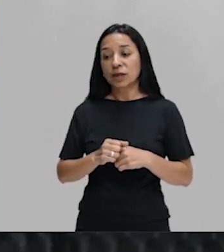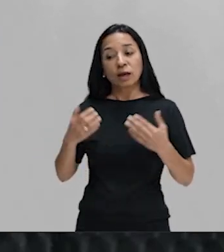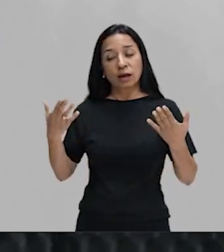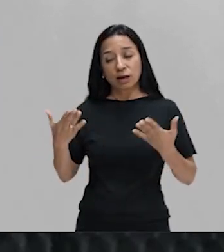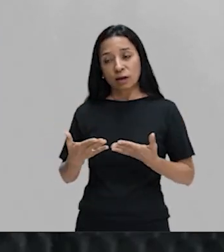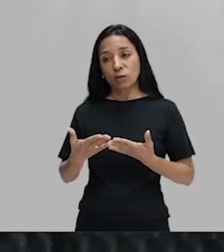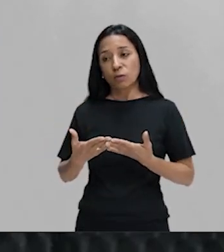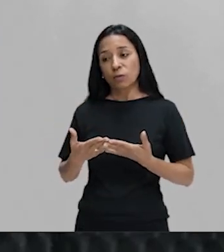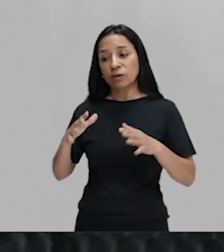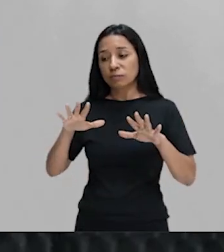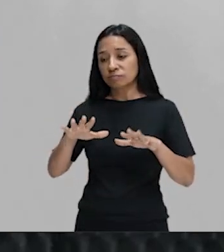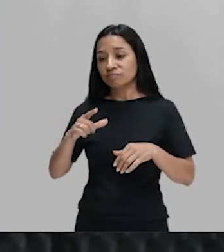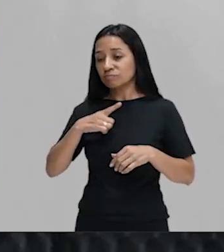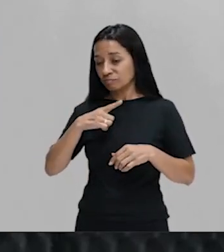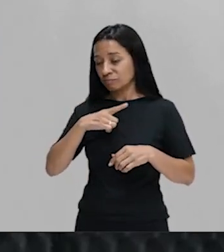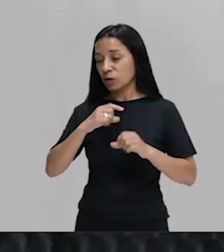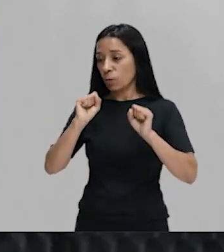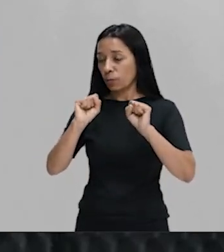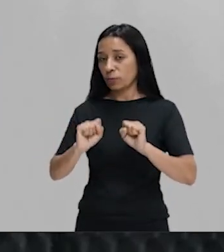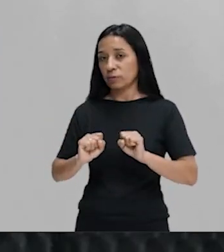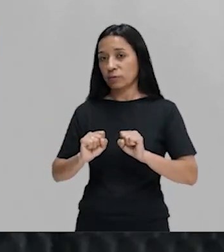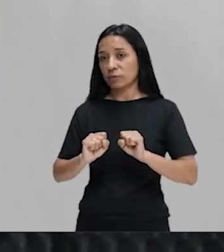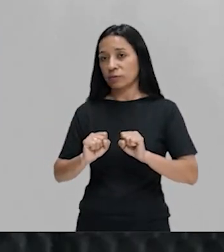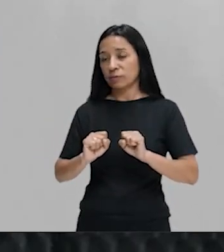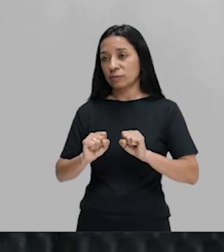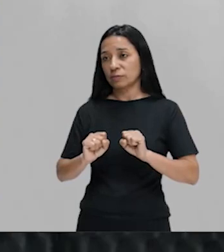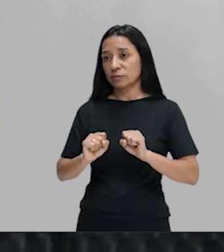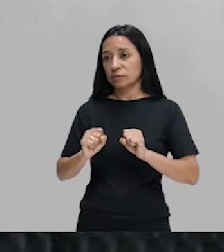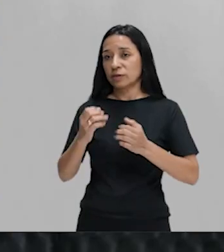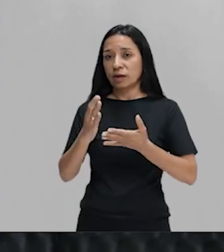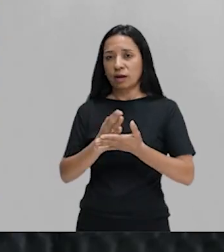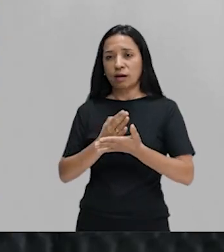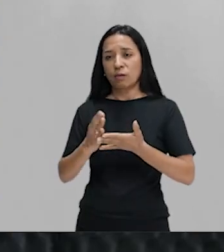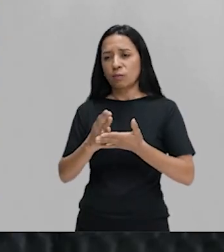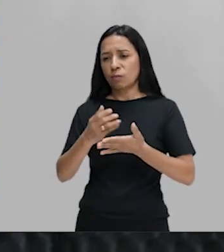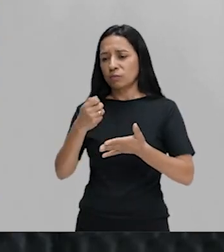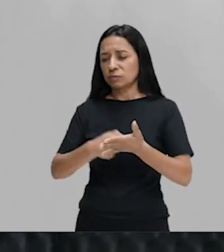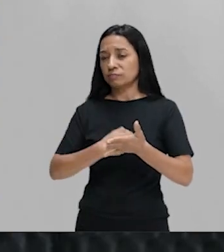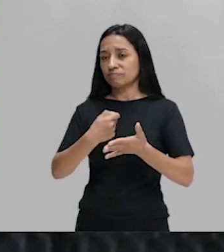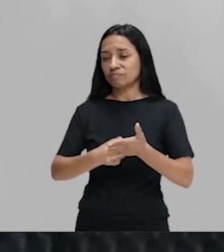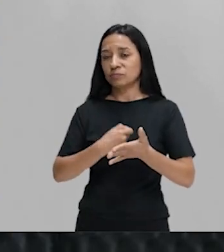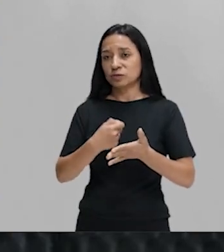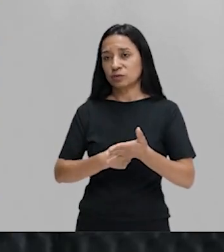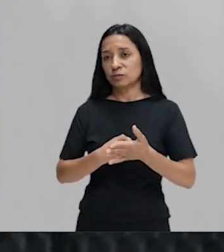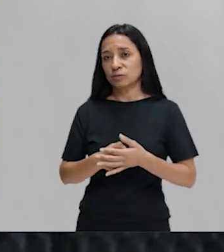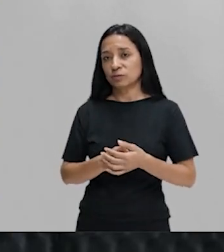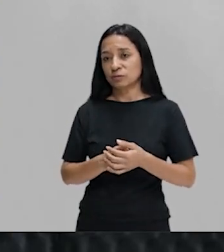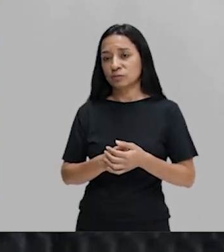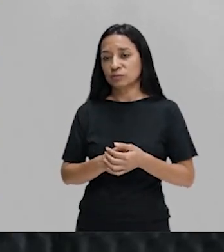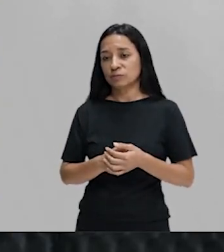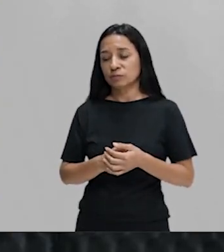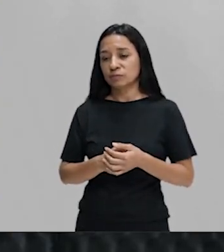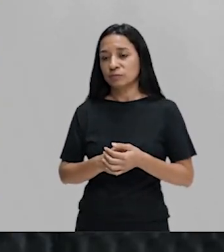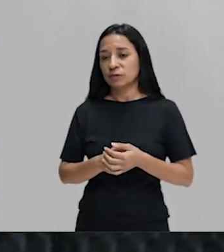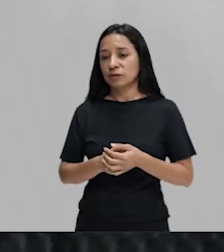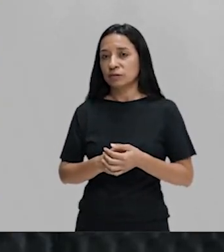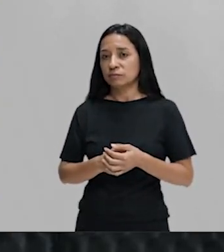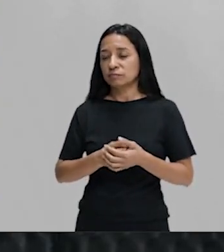está ocupando o poder no Afeganistão hoje, apesar de algumas resistências. Apesar do incômodo que ele